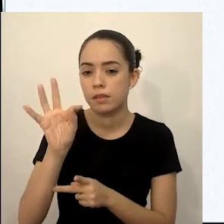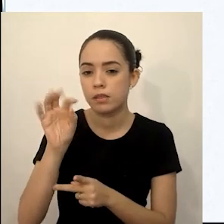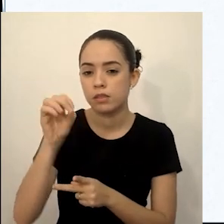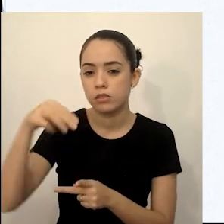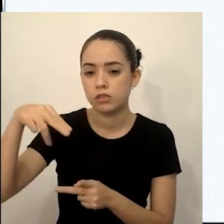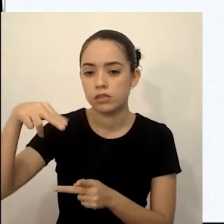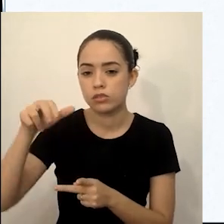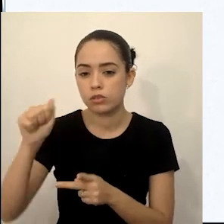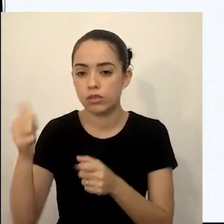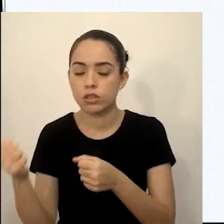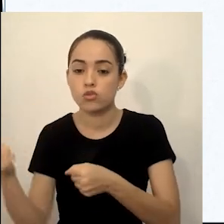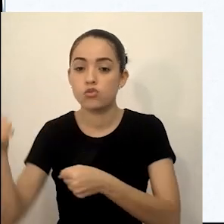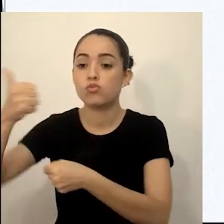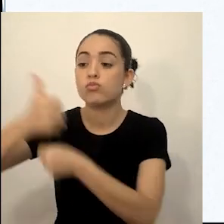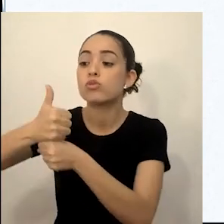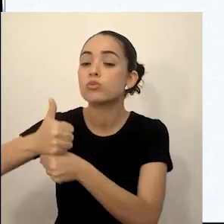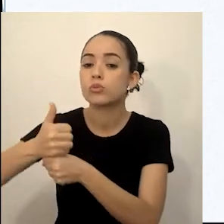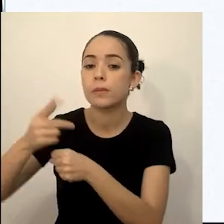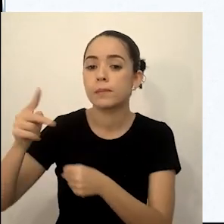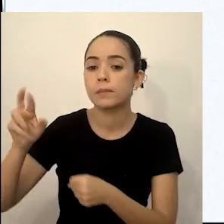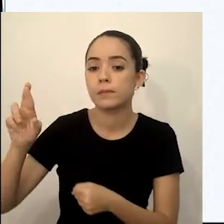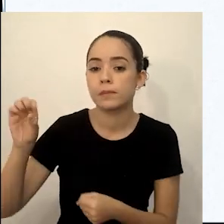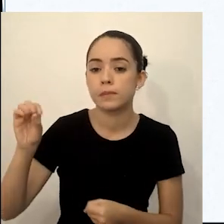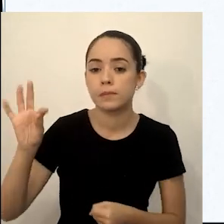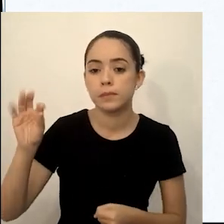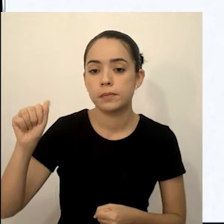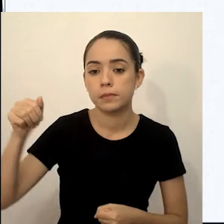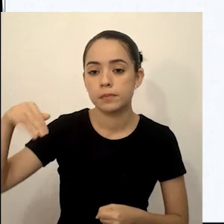por protaminas.